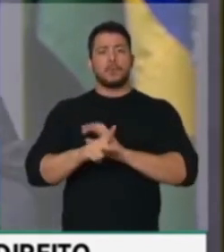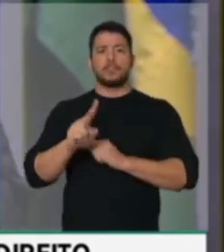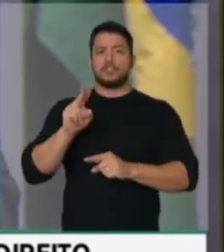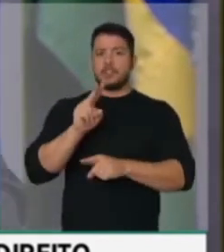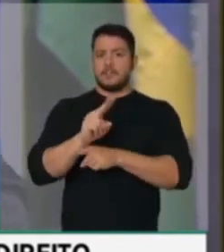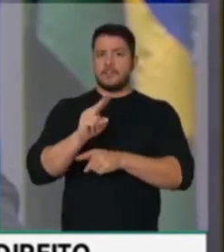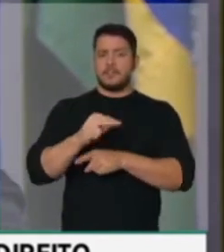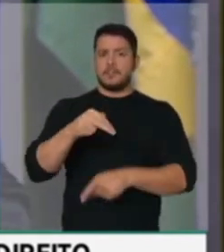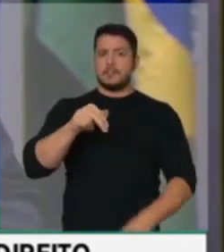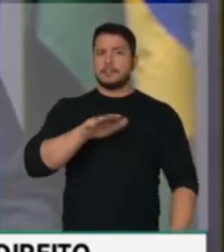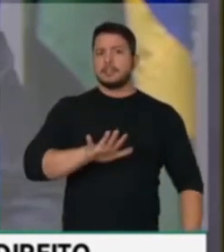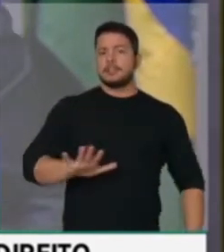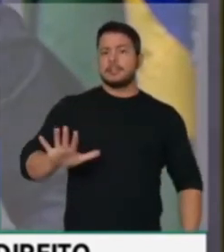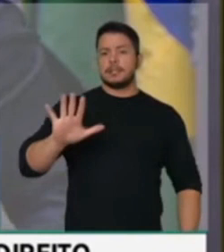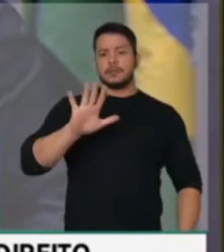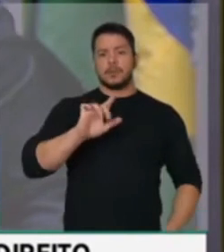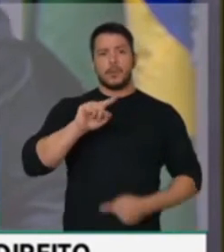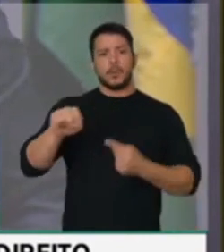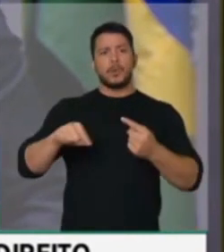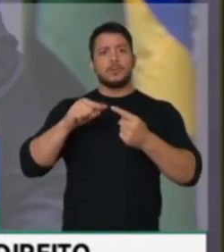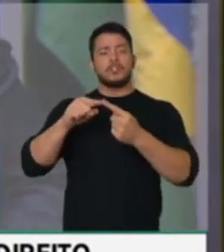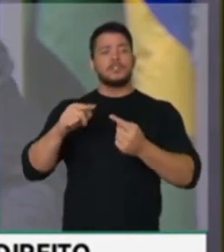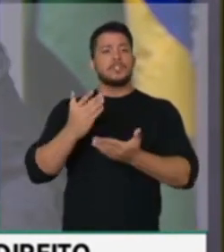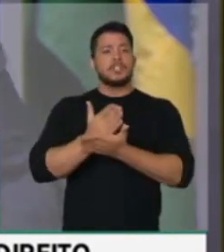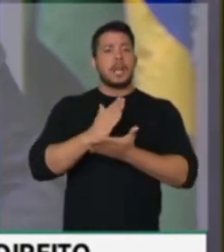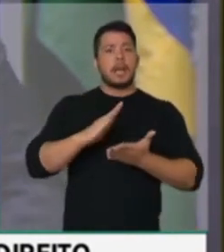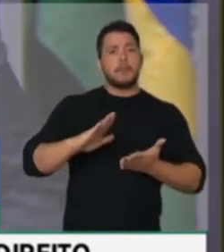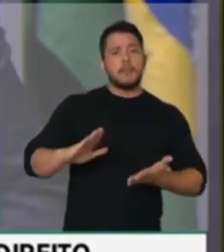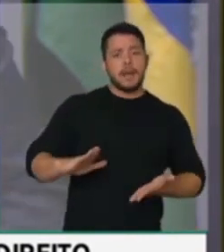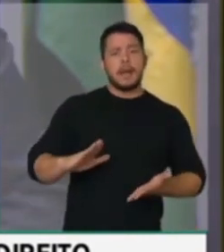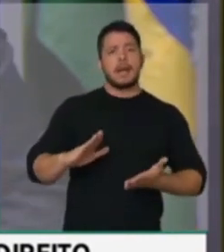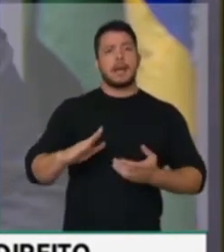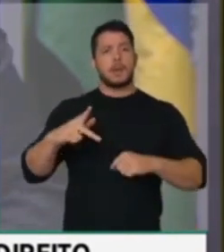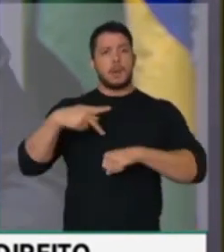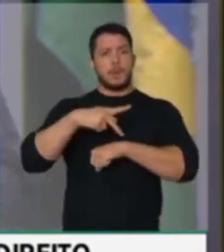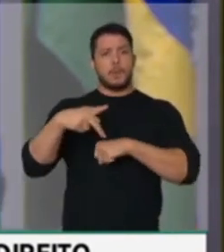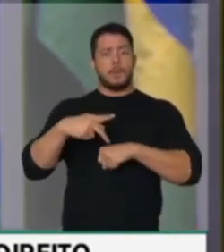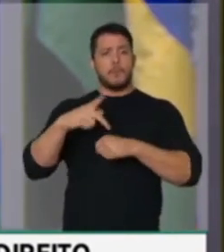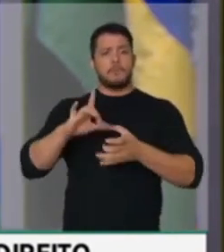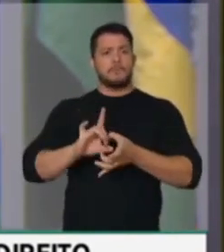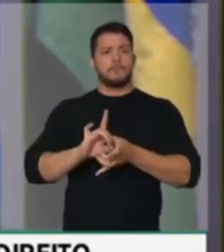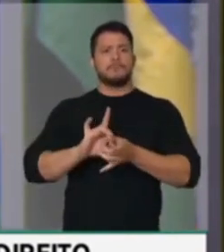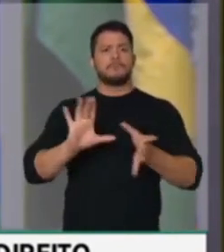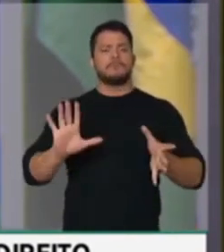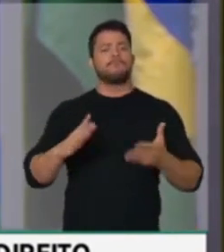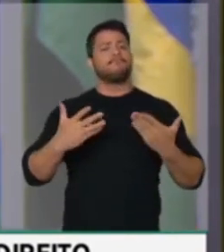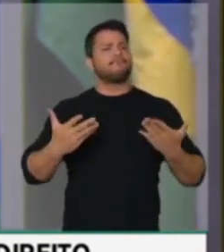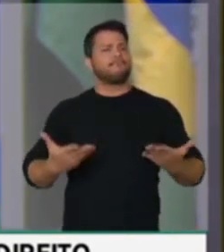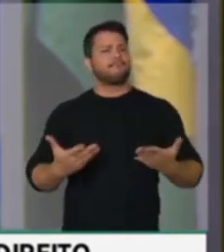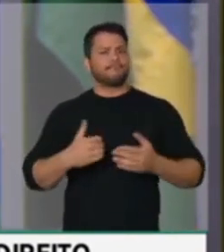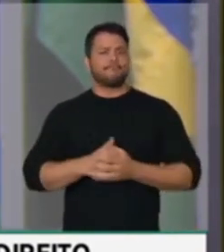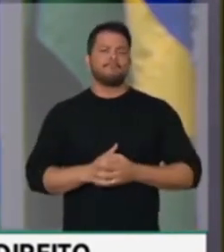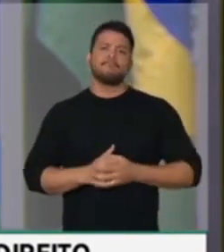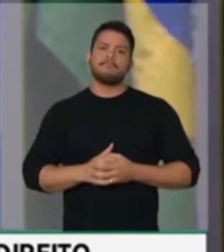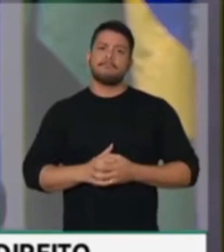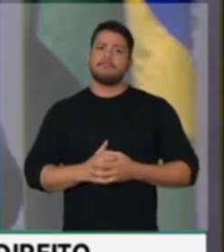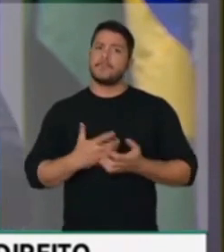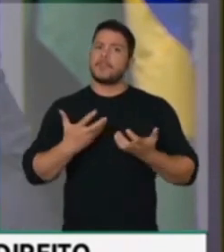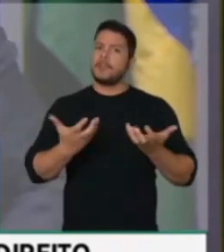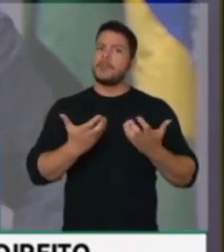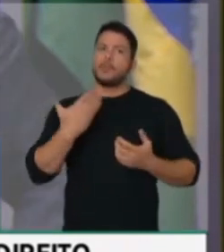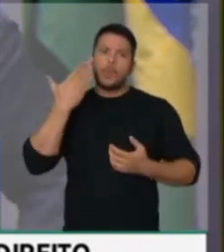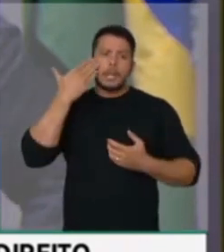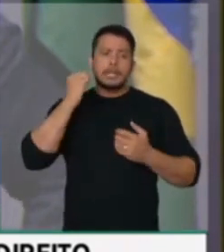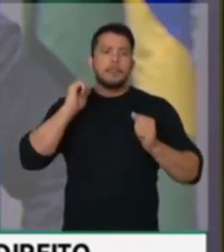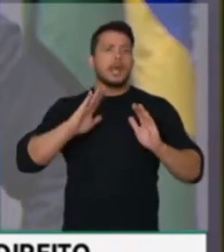de abolir o Estado Democrático de Direito. Bom, eu gostaria de saber quando que esse tipo penal será